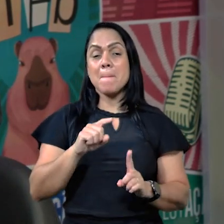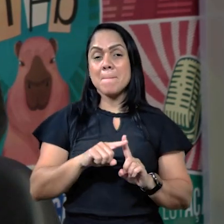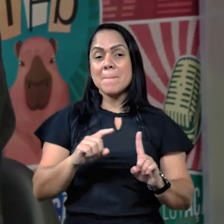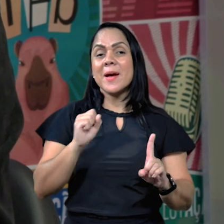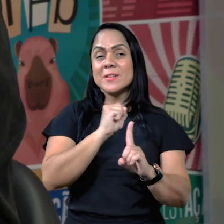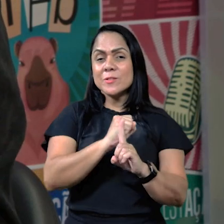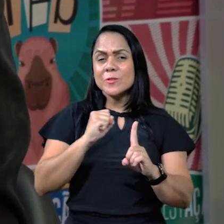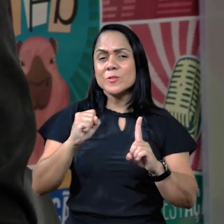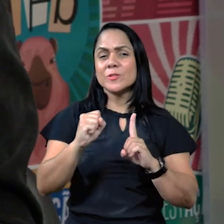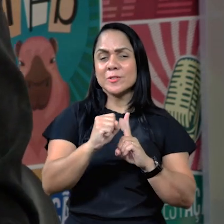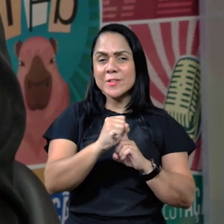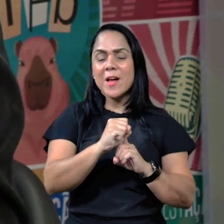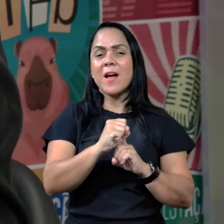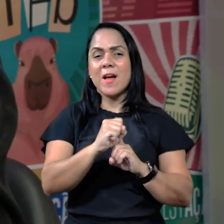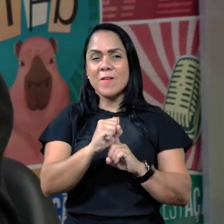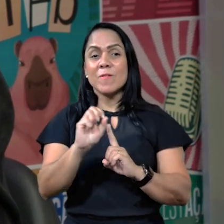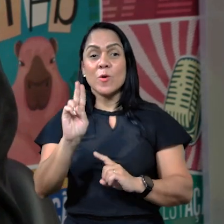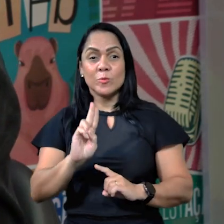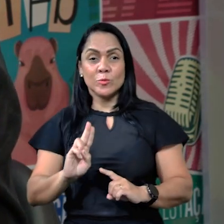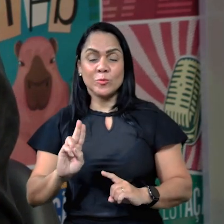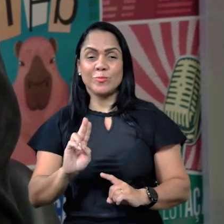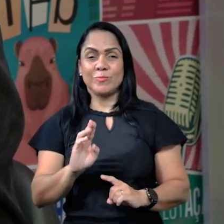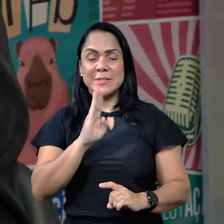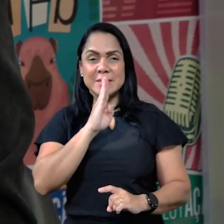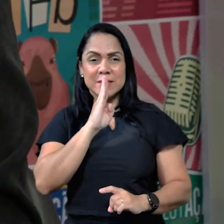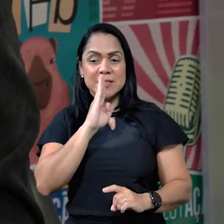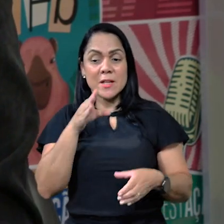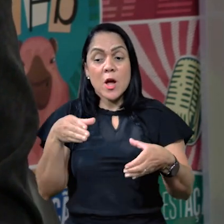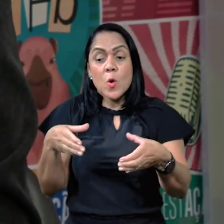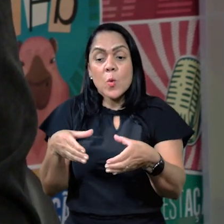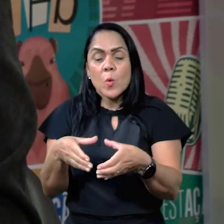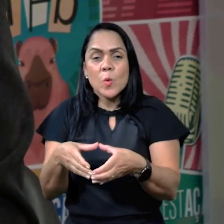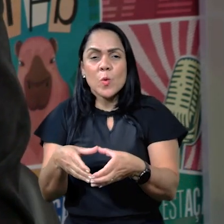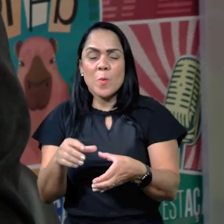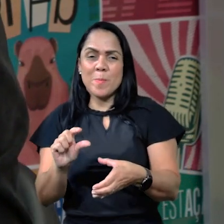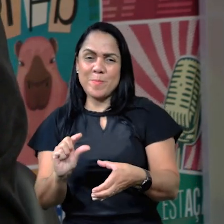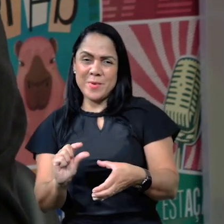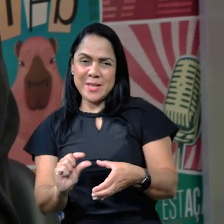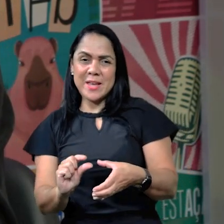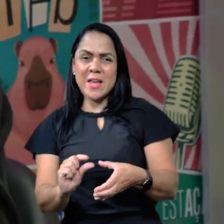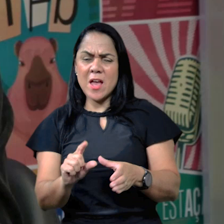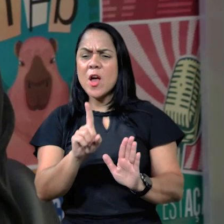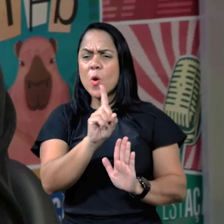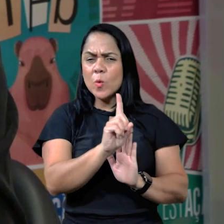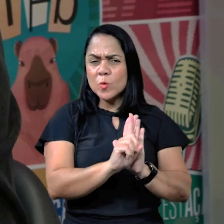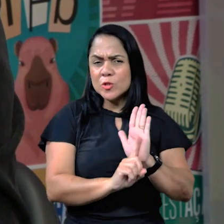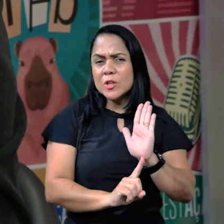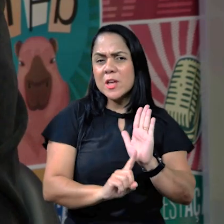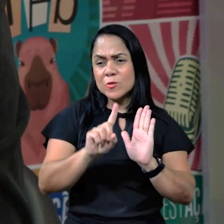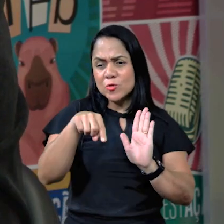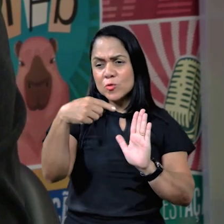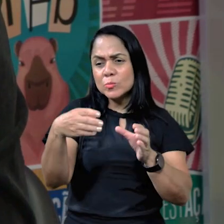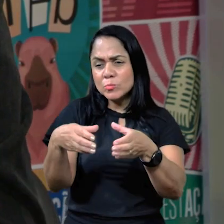socialmente é interessante para alguns coletivos silenciar outros, Hum, né? Silenciar o direito de outros